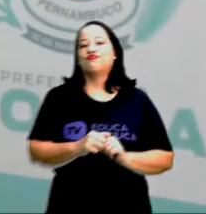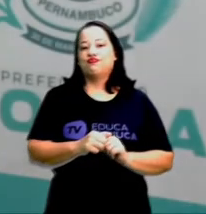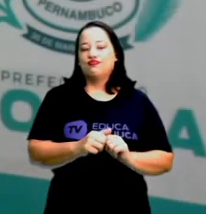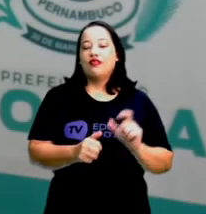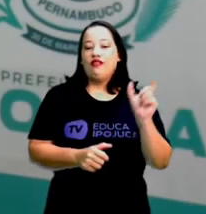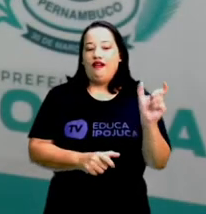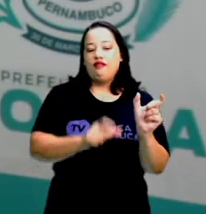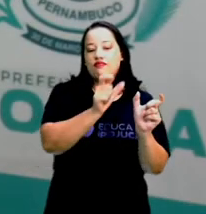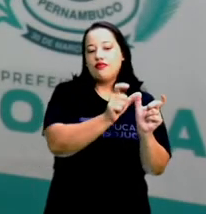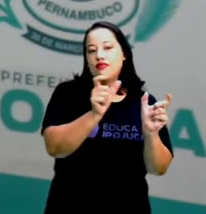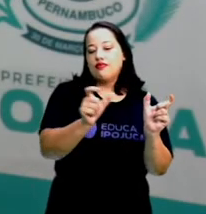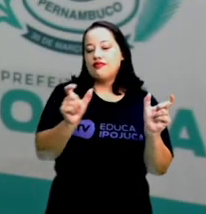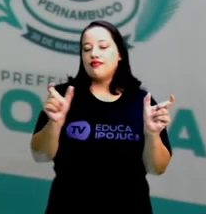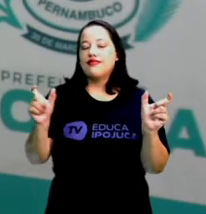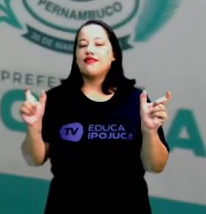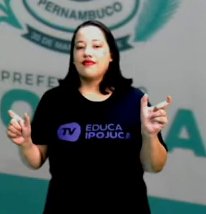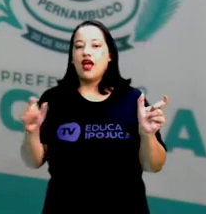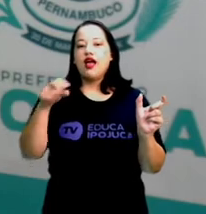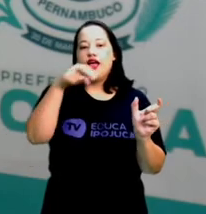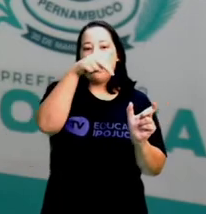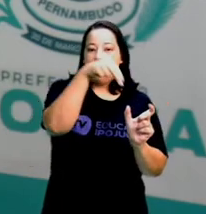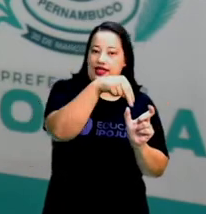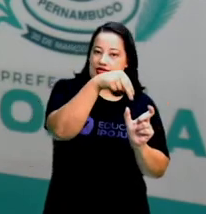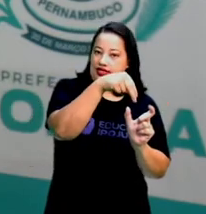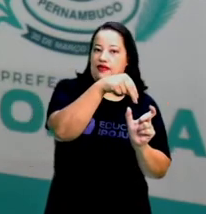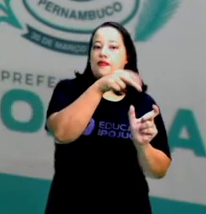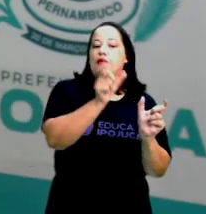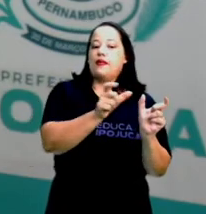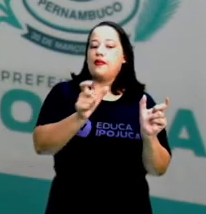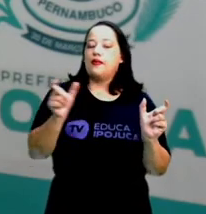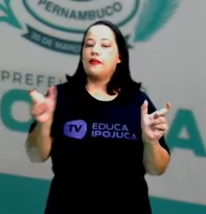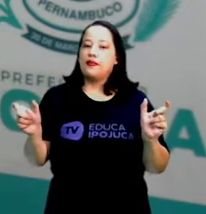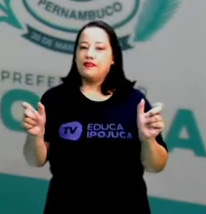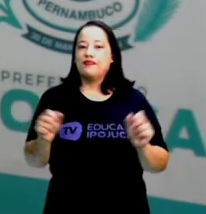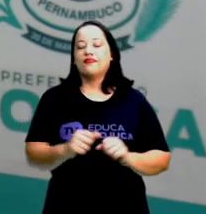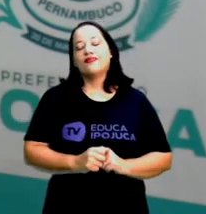Estas são a familinha da letrinha N.